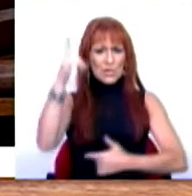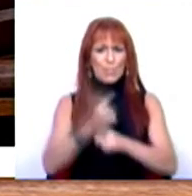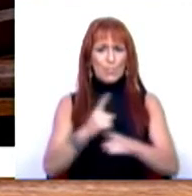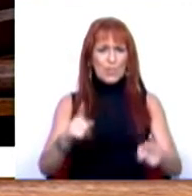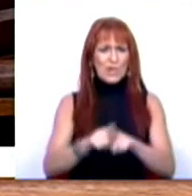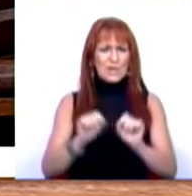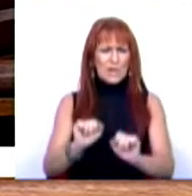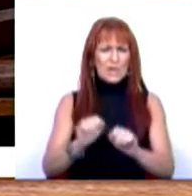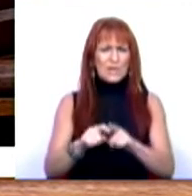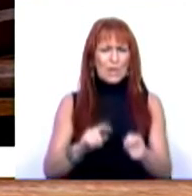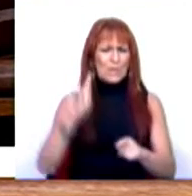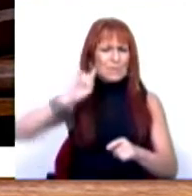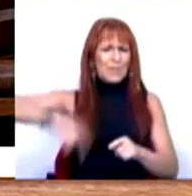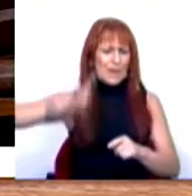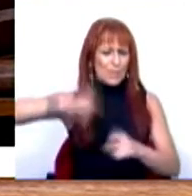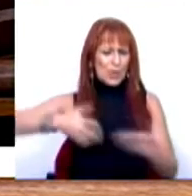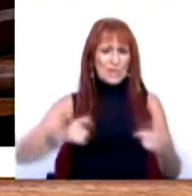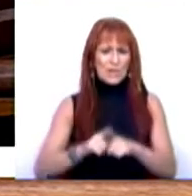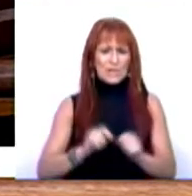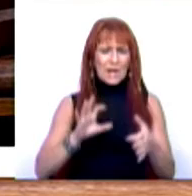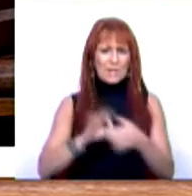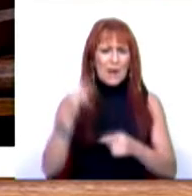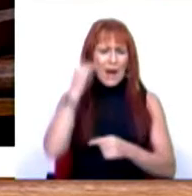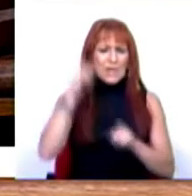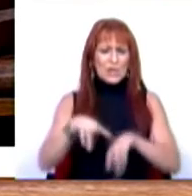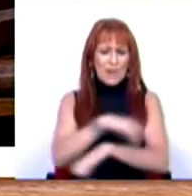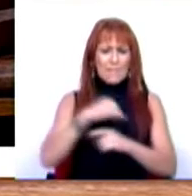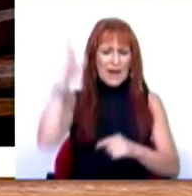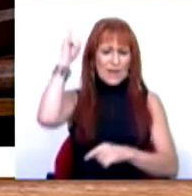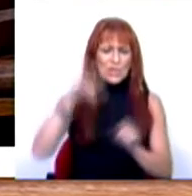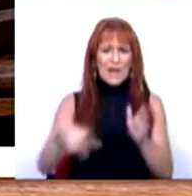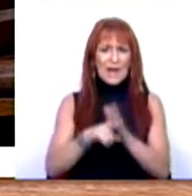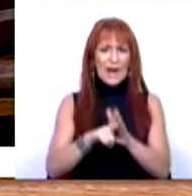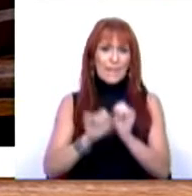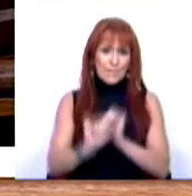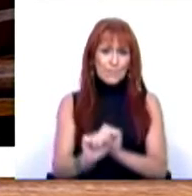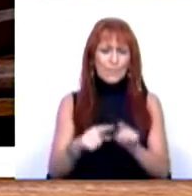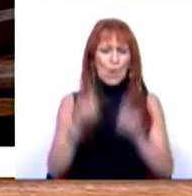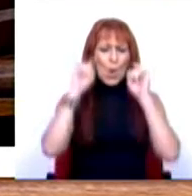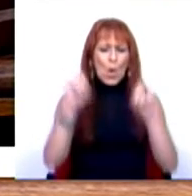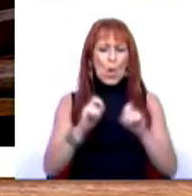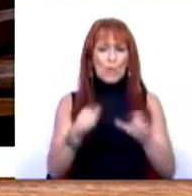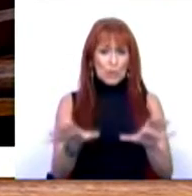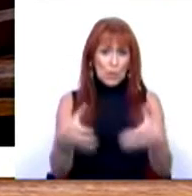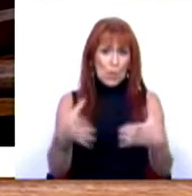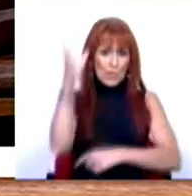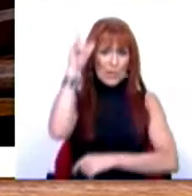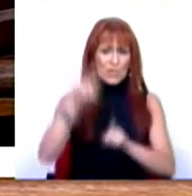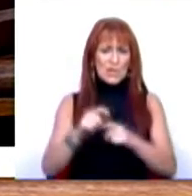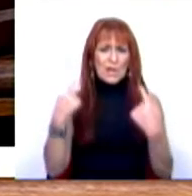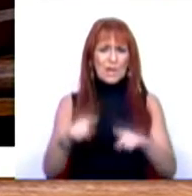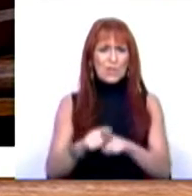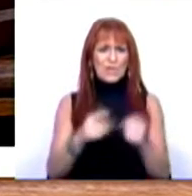proteção penal e contraordenacional, à perícia médica veterinária legal e forense, ao controle populacional, à